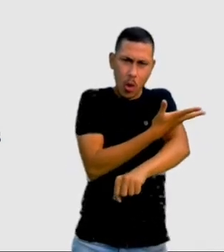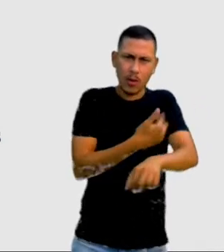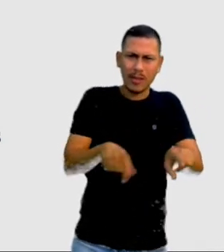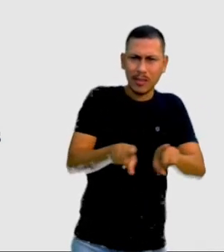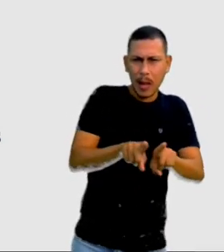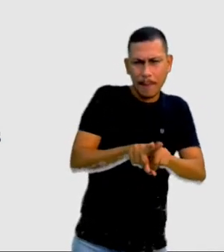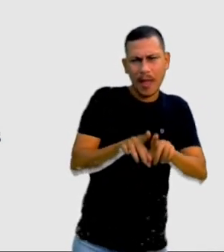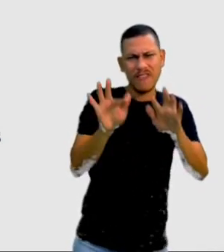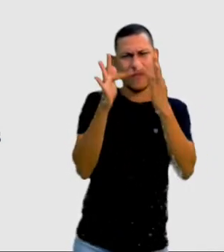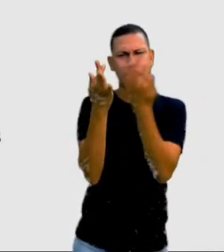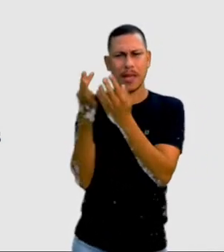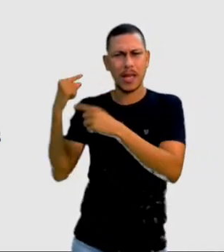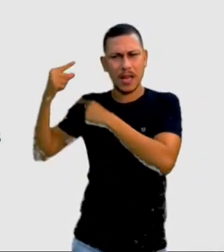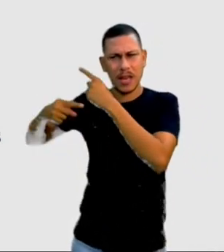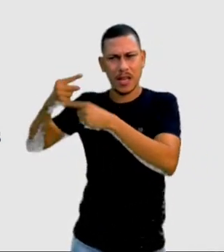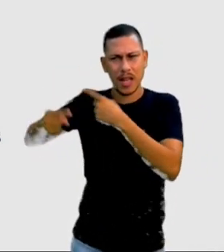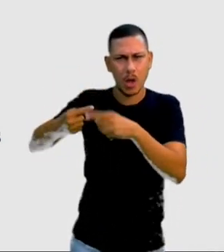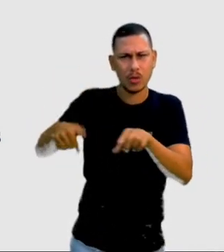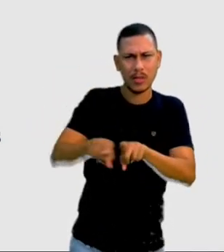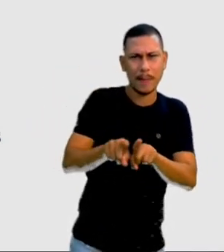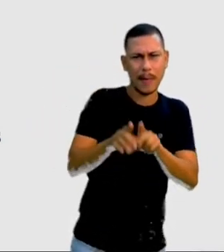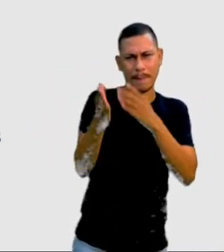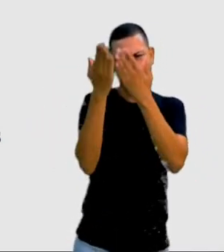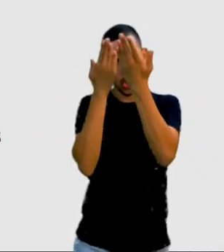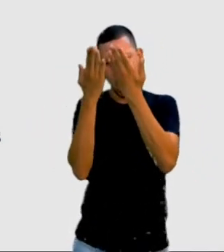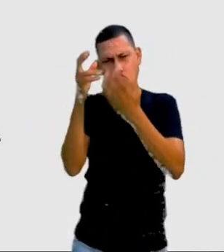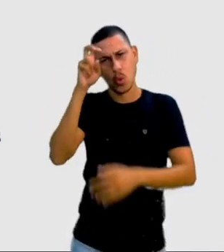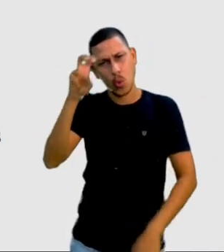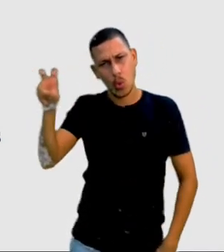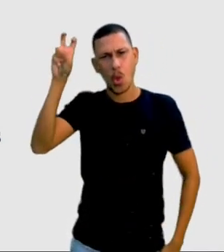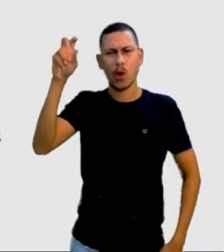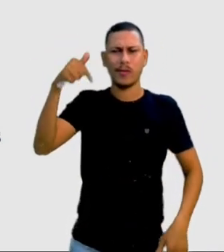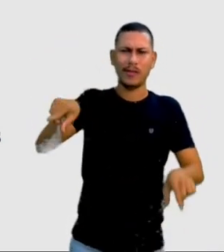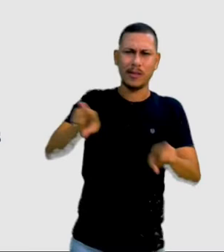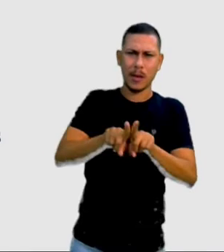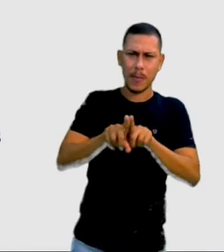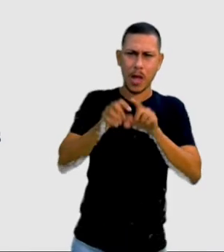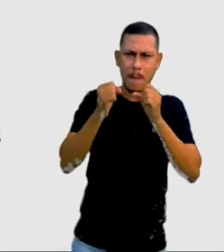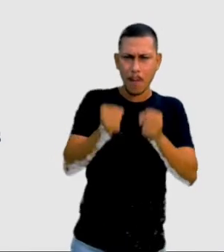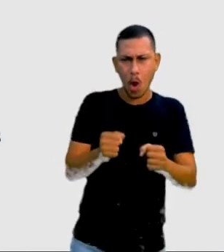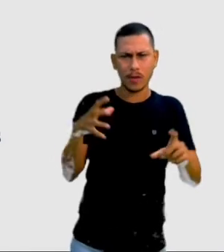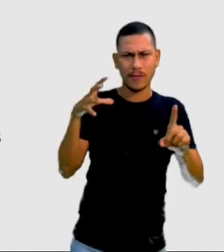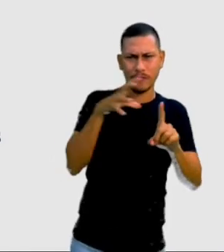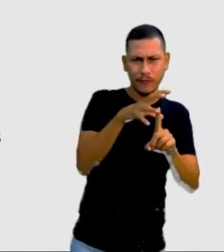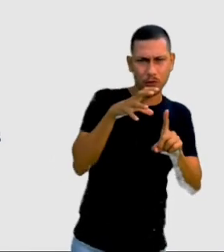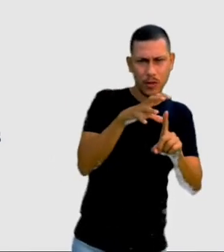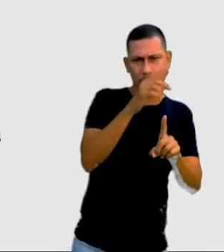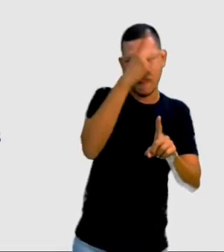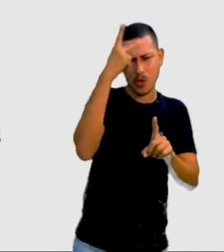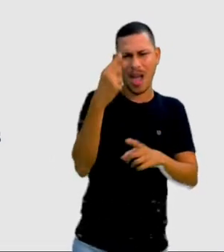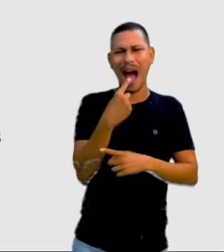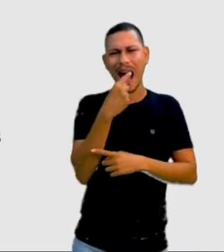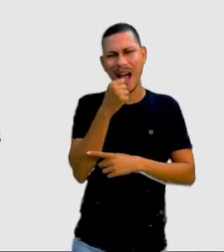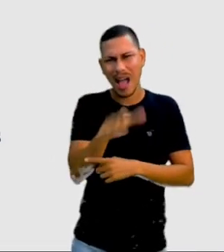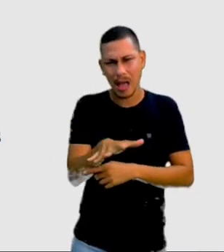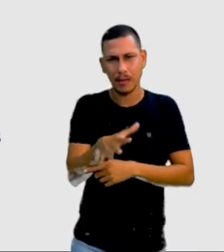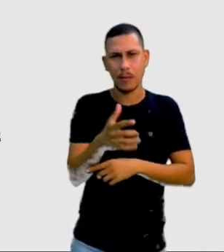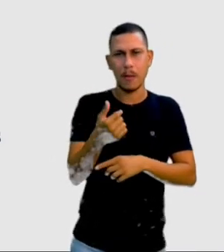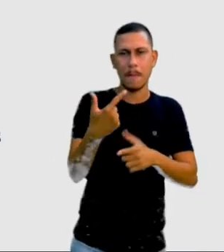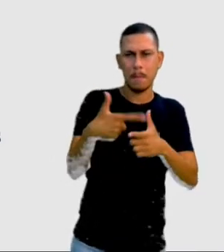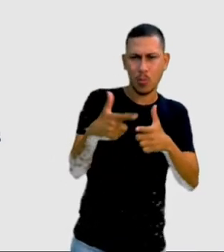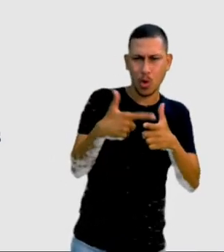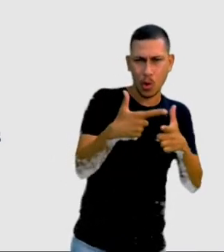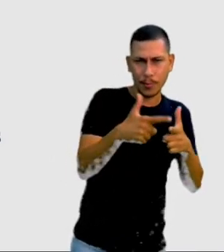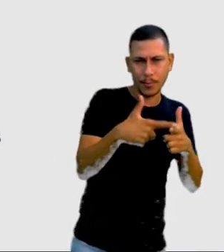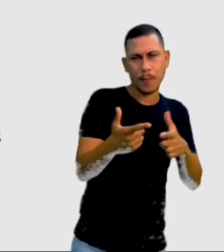fatores genéticos, psicológicos e culturais, também podem influenciar. Questões psicológicas e